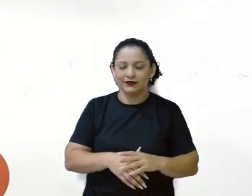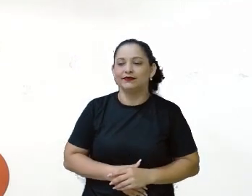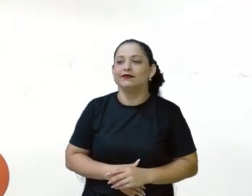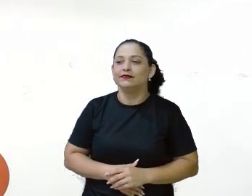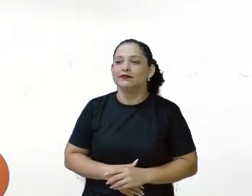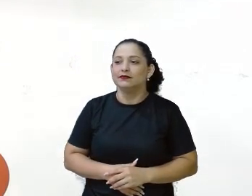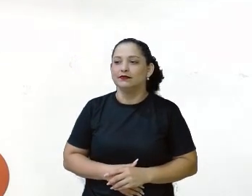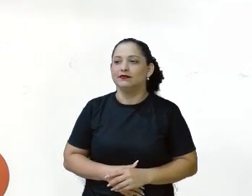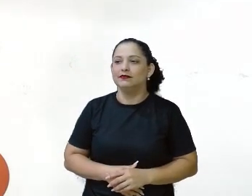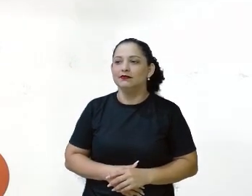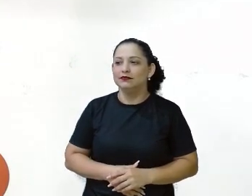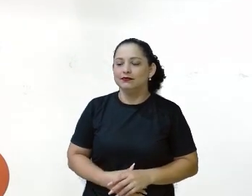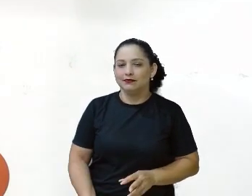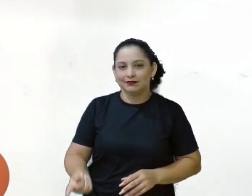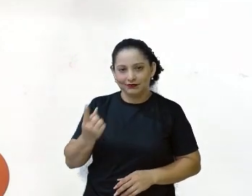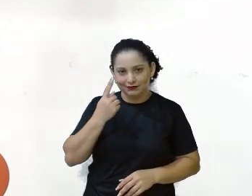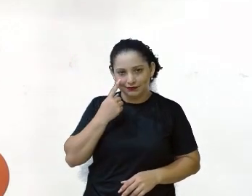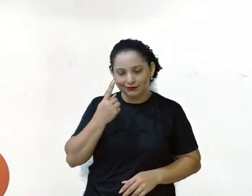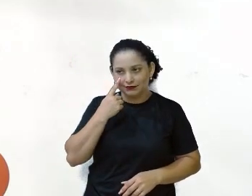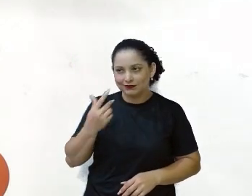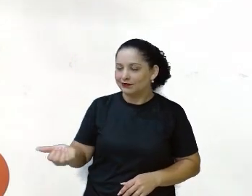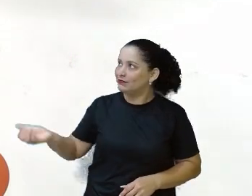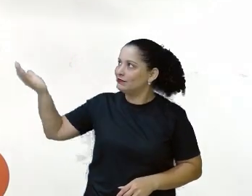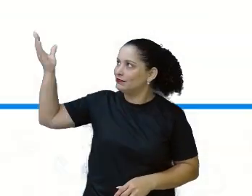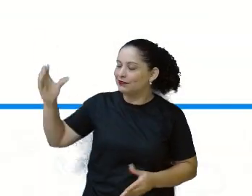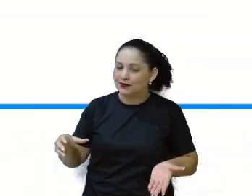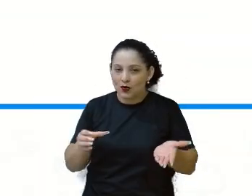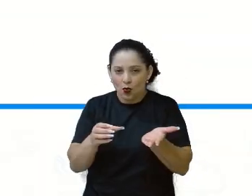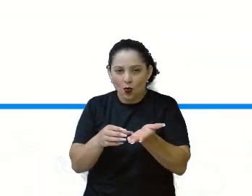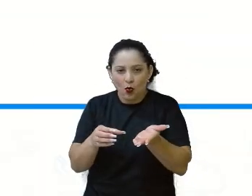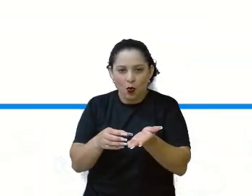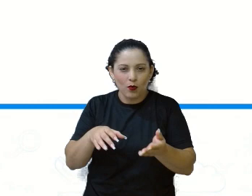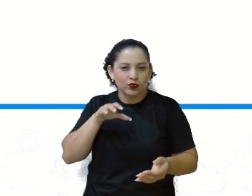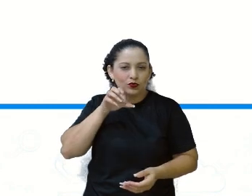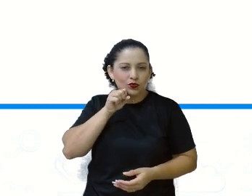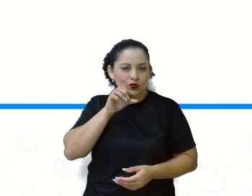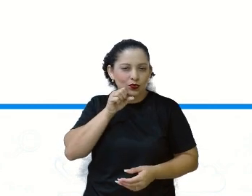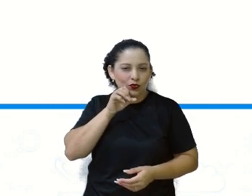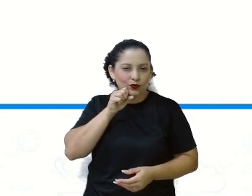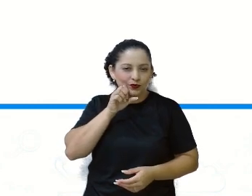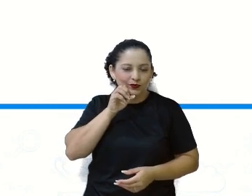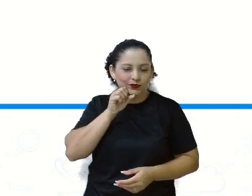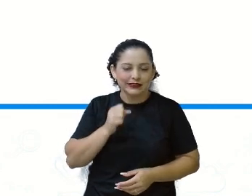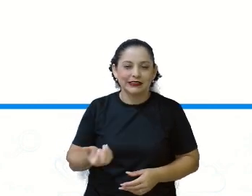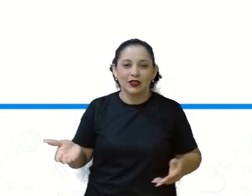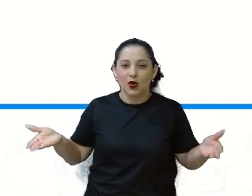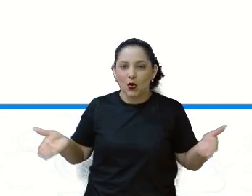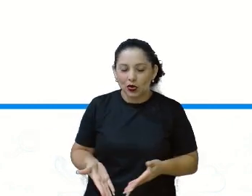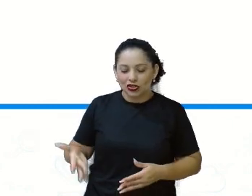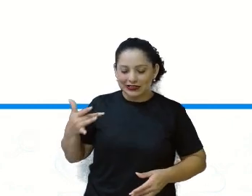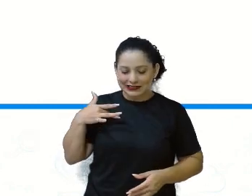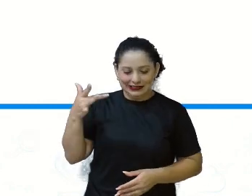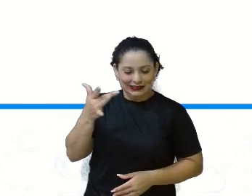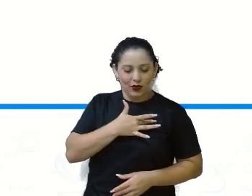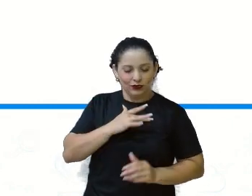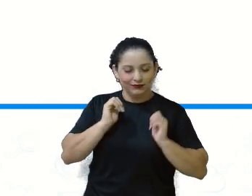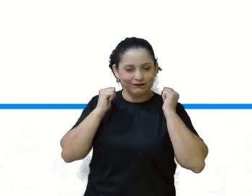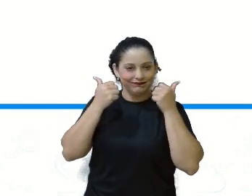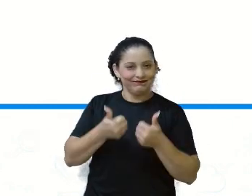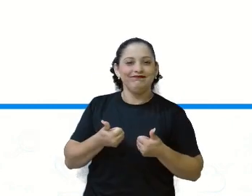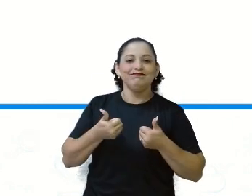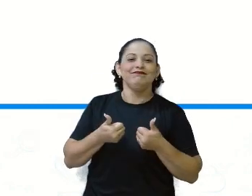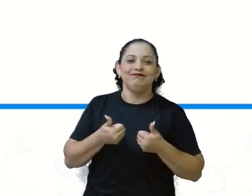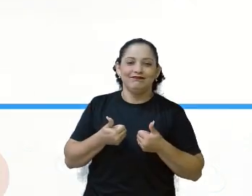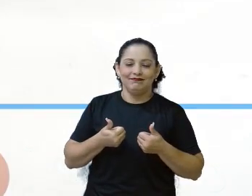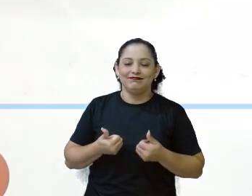Deixa eu ver aqui. Olha, aquele copinho de suco. Hoje eu tô light. Hoje eu tô light, professora Abigail.